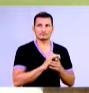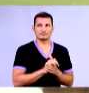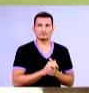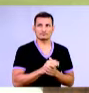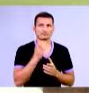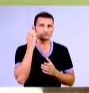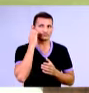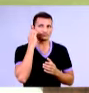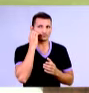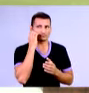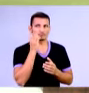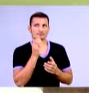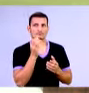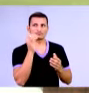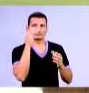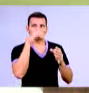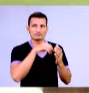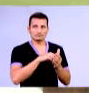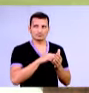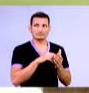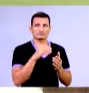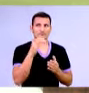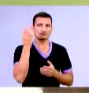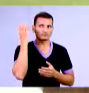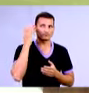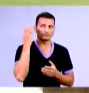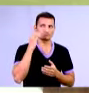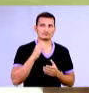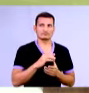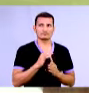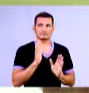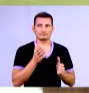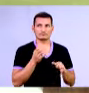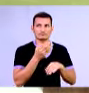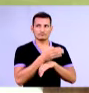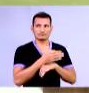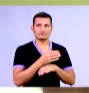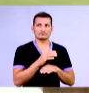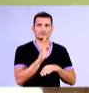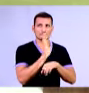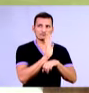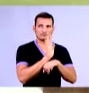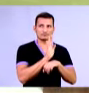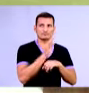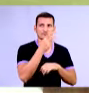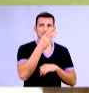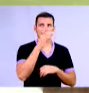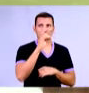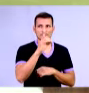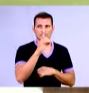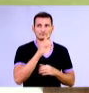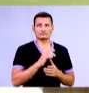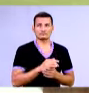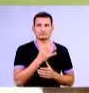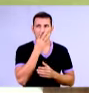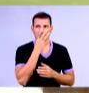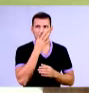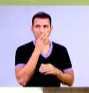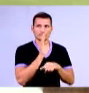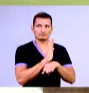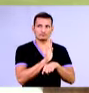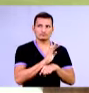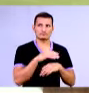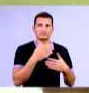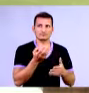áudio, som e imagem. Já tem a parte já participou do cinema 3D, assistiu o vídeo, produziu o vídeo. Então, essas interações